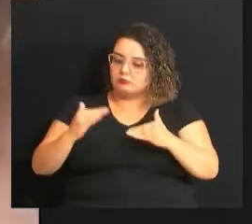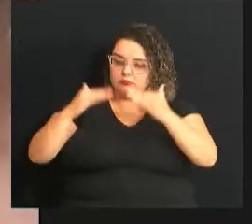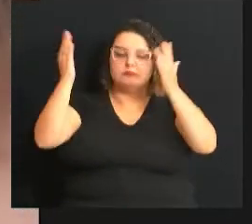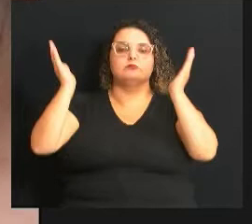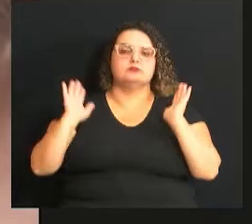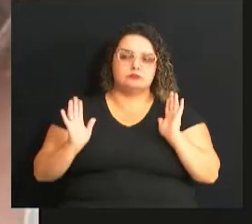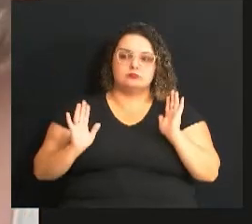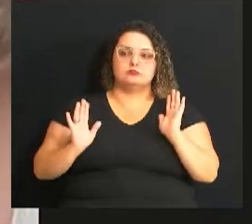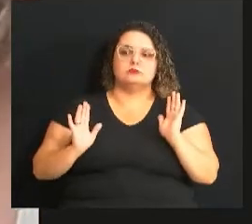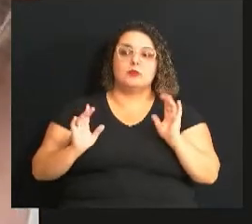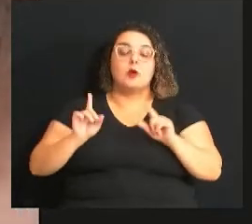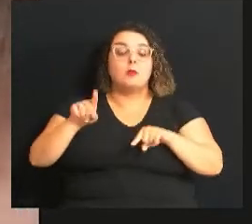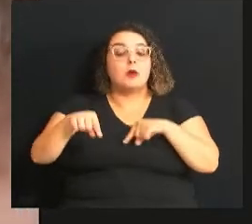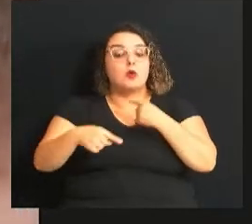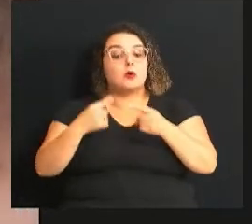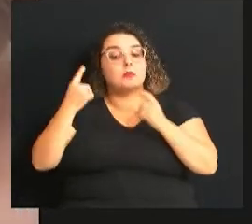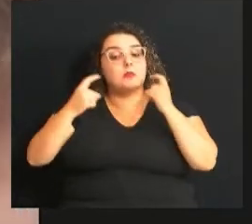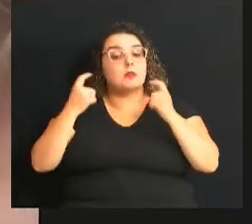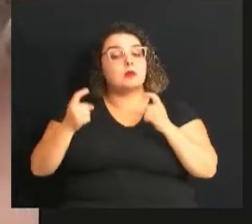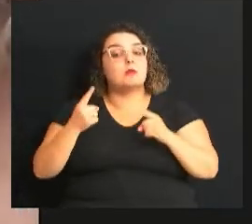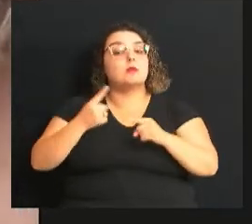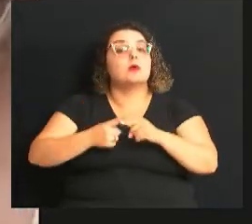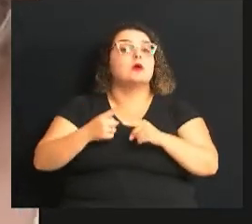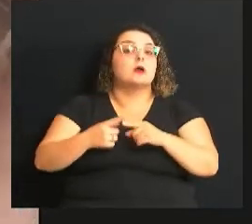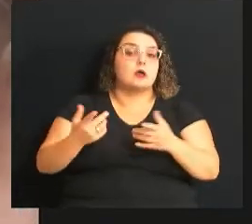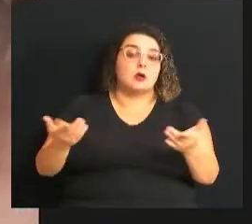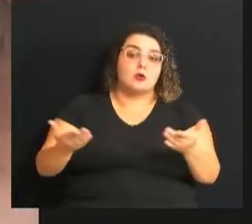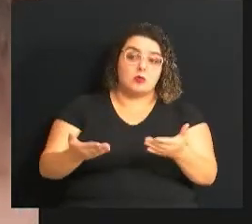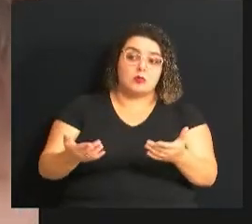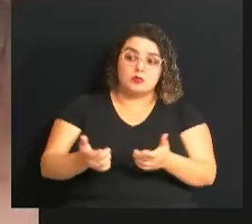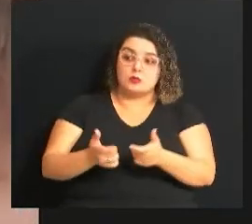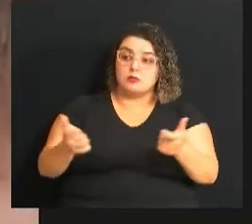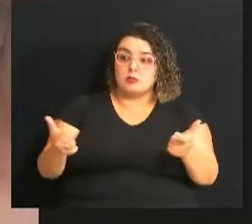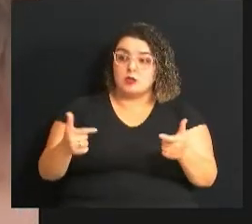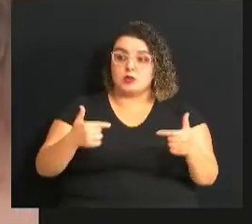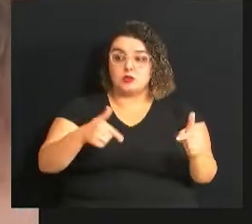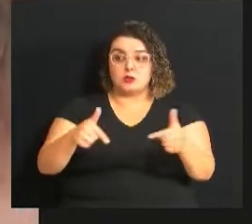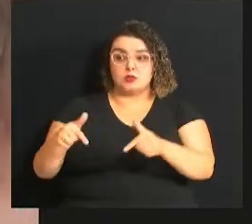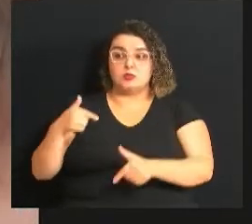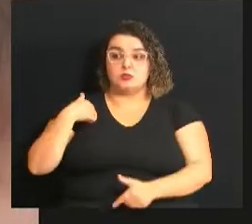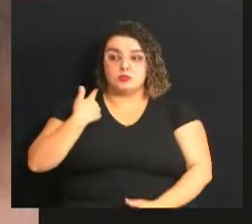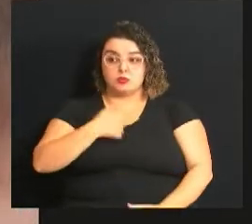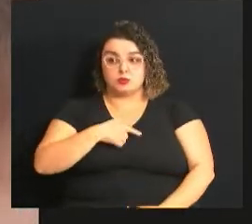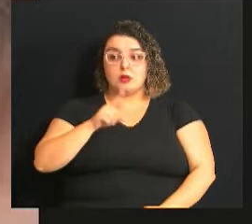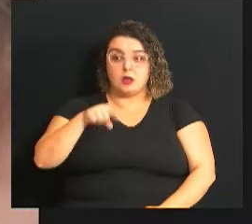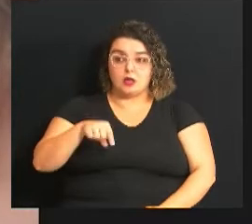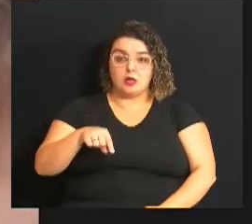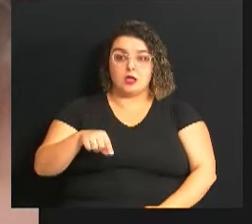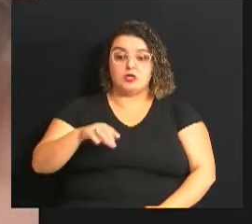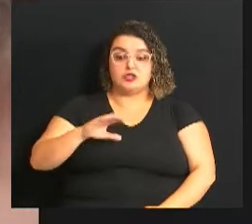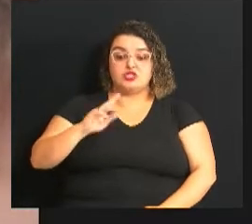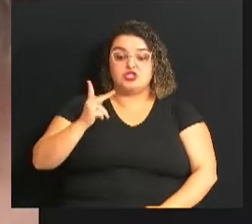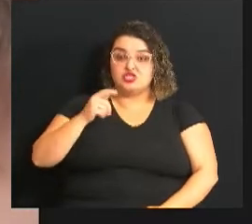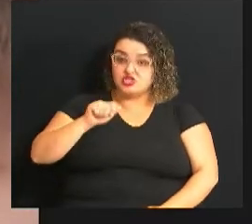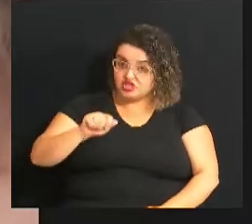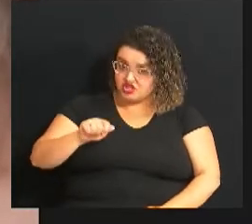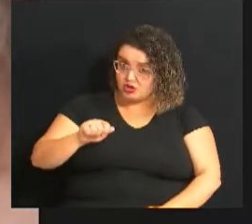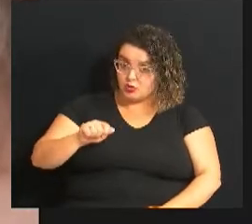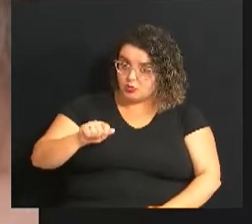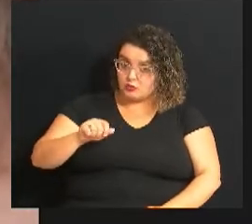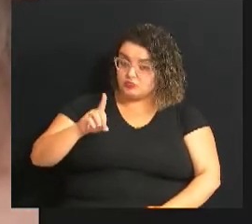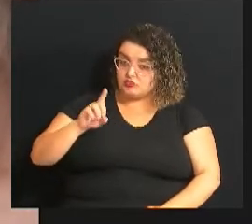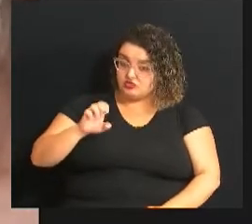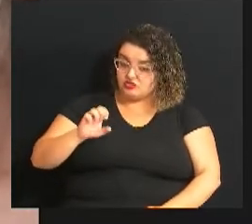muito grande, porque hoje a maioria dos nossos trabalhadores são trabalhadores de chão de fábrica. E muitas vezes